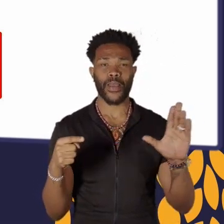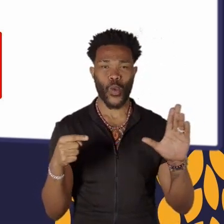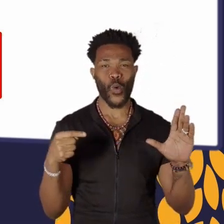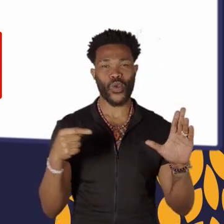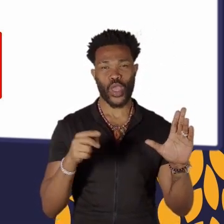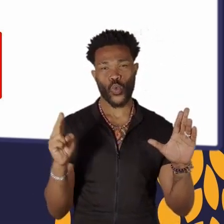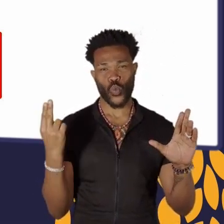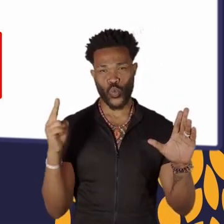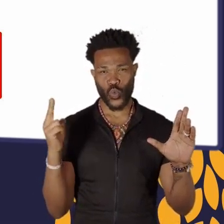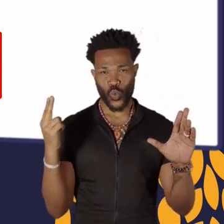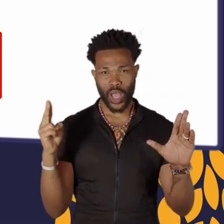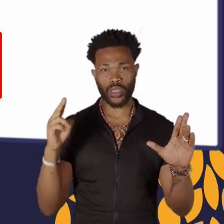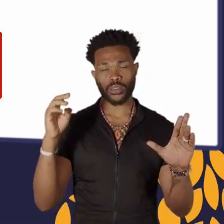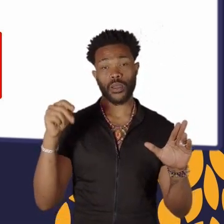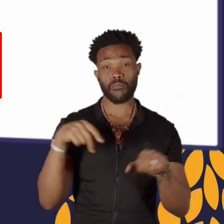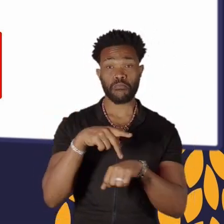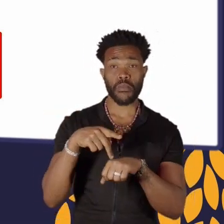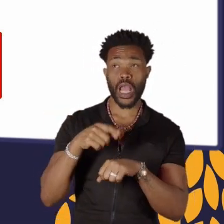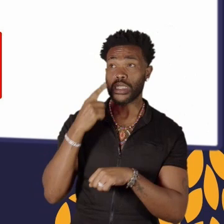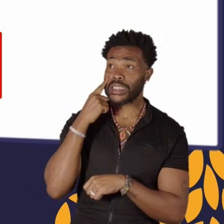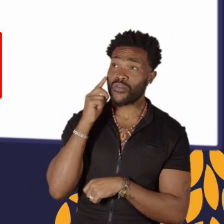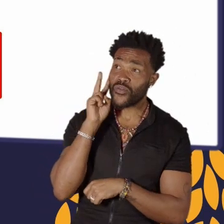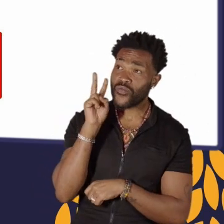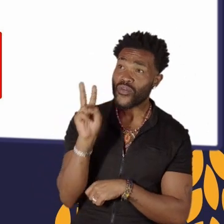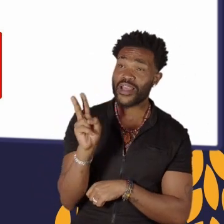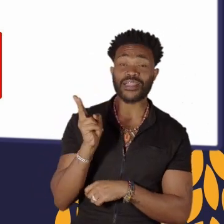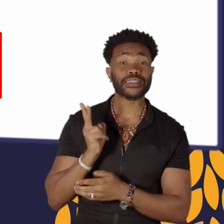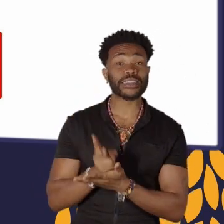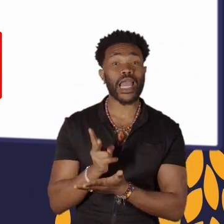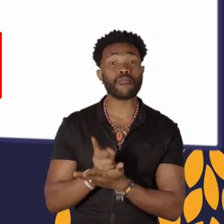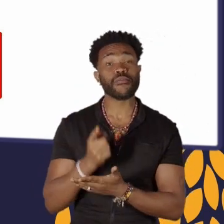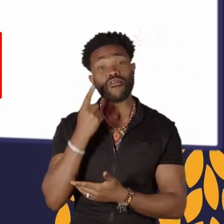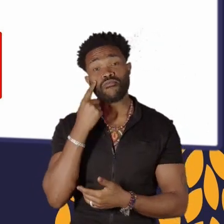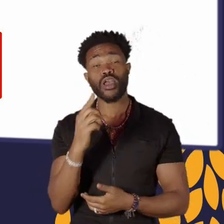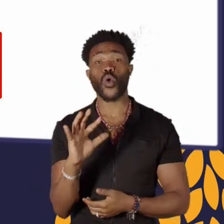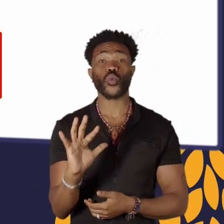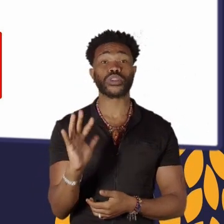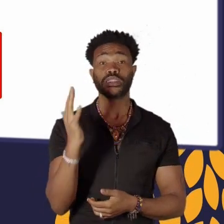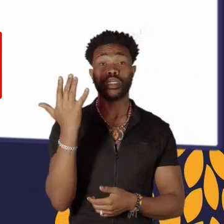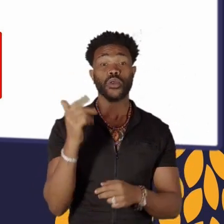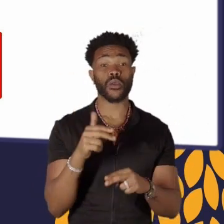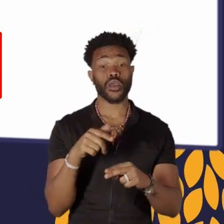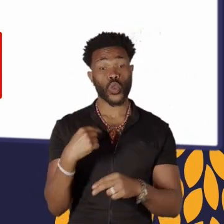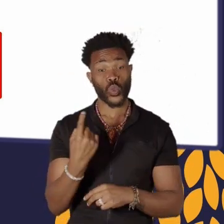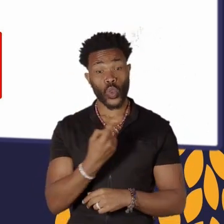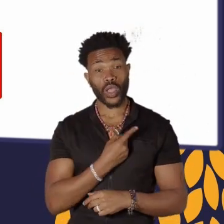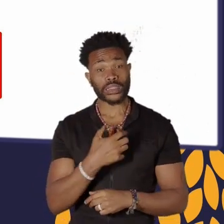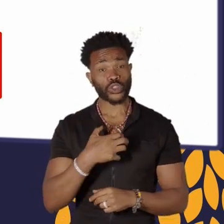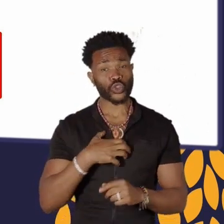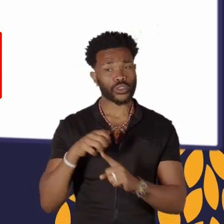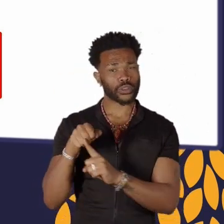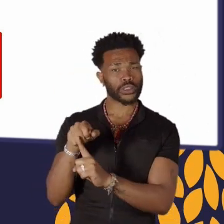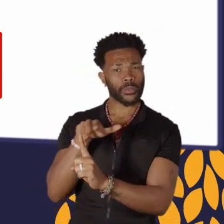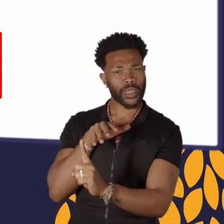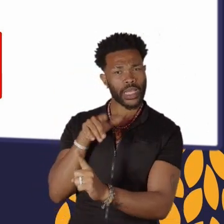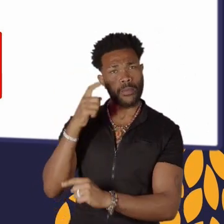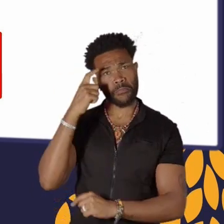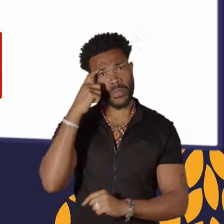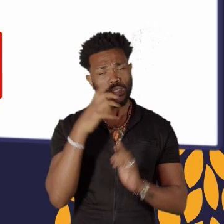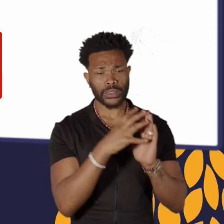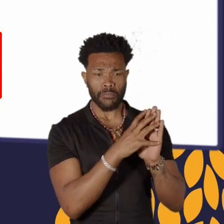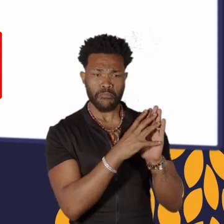é o país que a gente fica olhando ali o tempo todo para ver o que está acontecendo, justamente para a gente se inspirar, pensar num